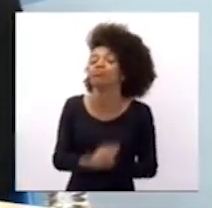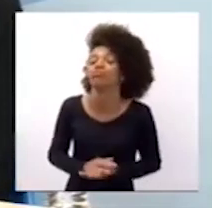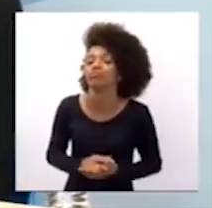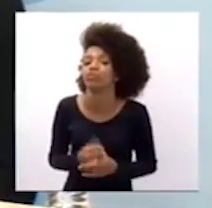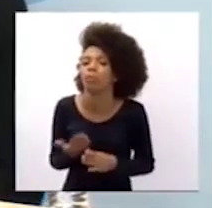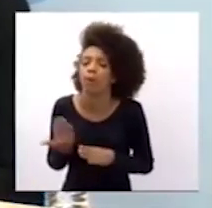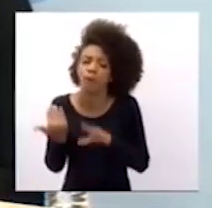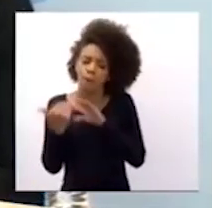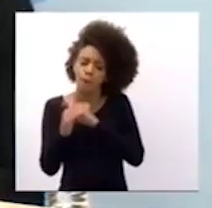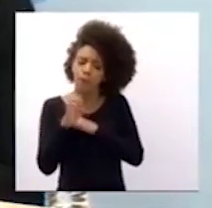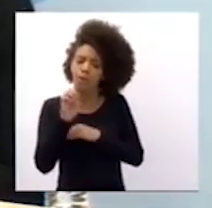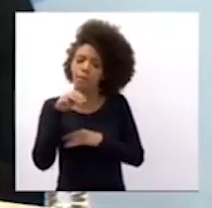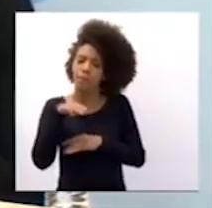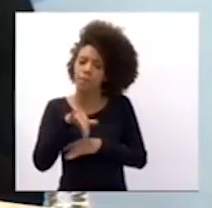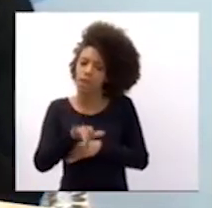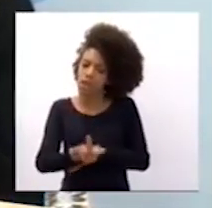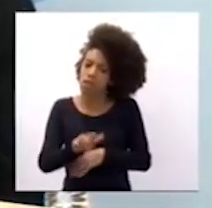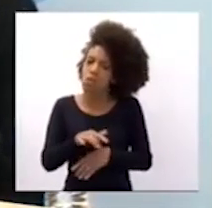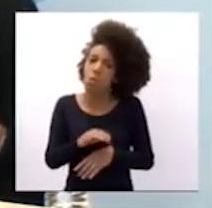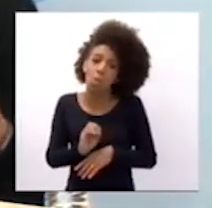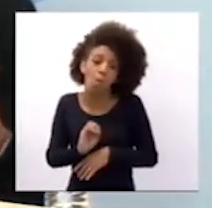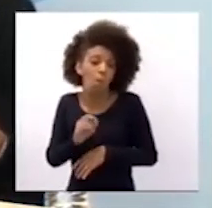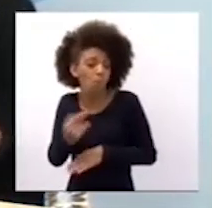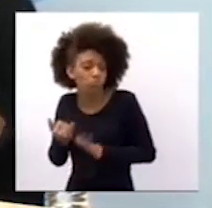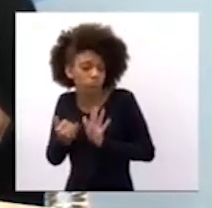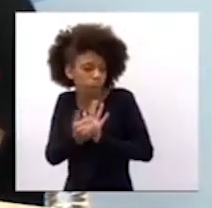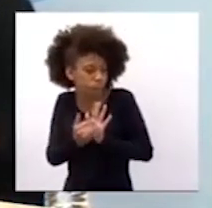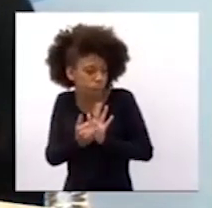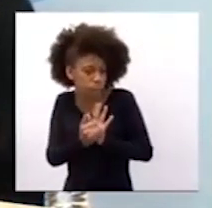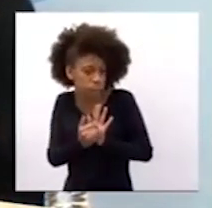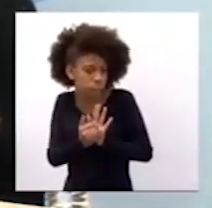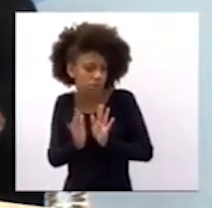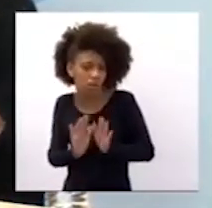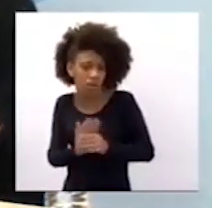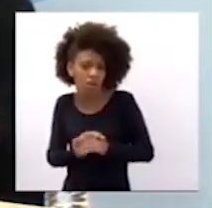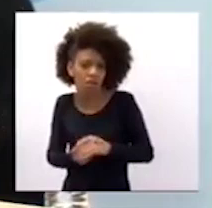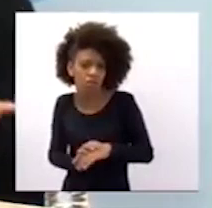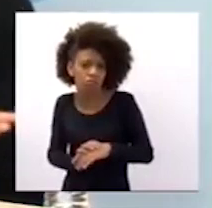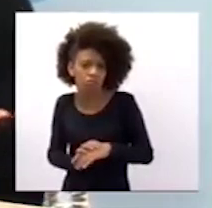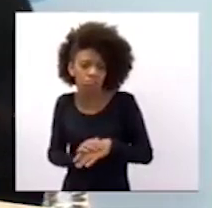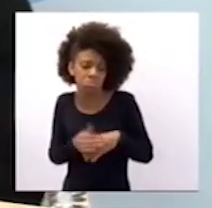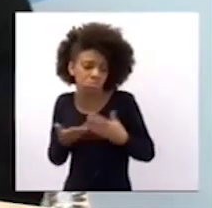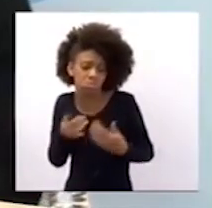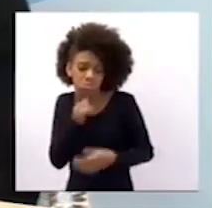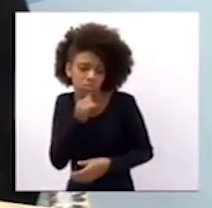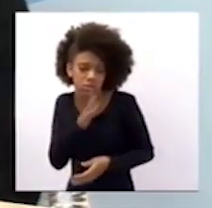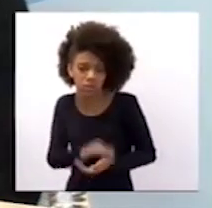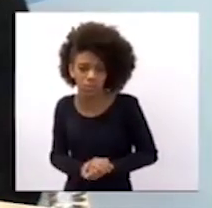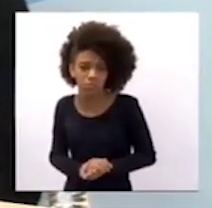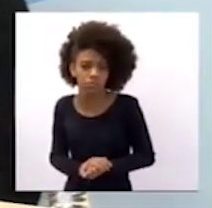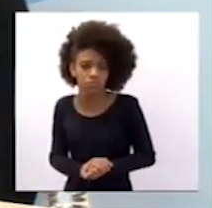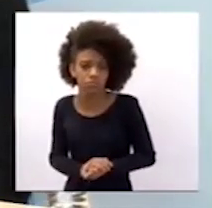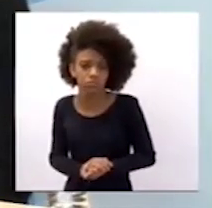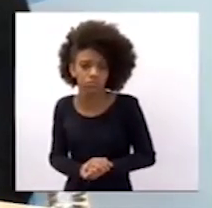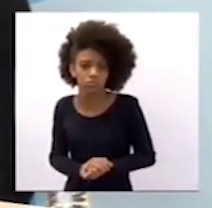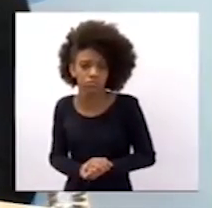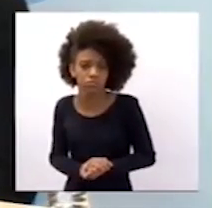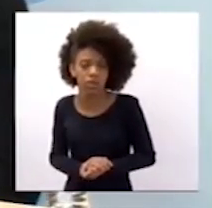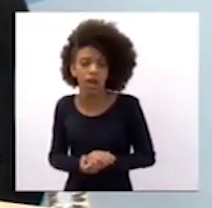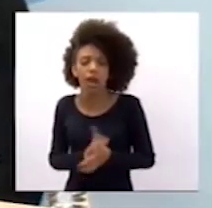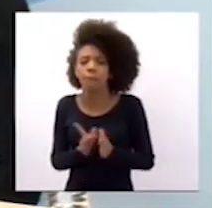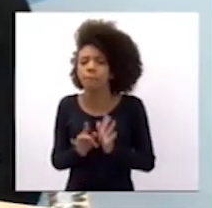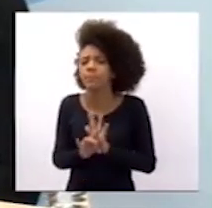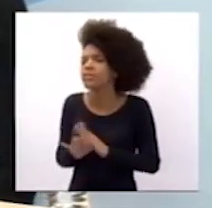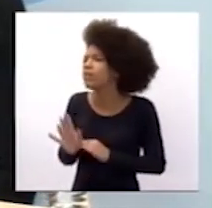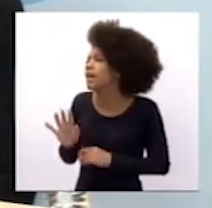de um e-mail, seja através até de uma mensagem enviada, né, por uma plataforma de um WhatsApp, por exemplo, aquela